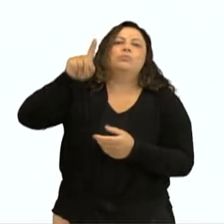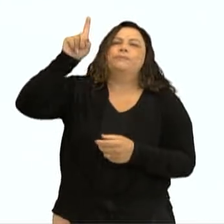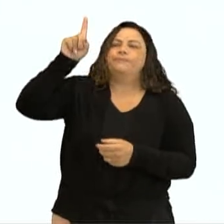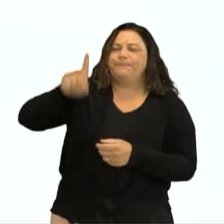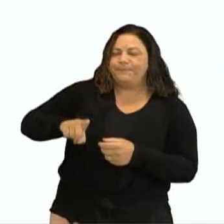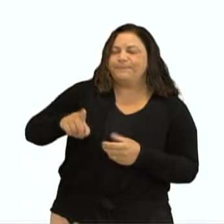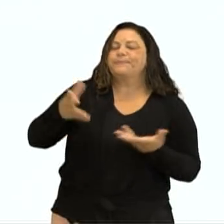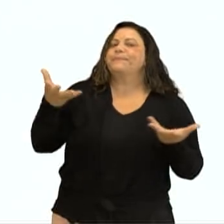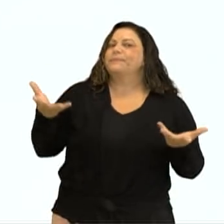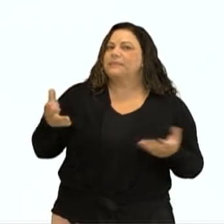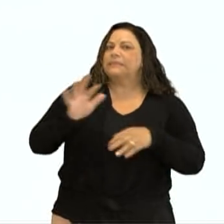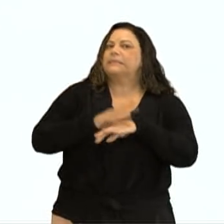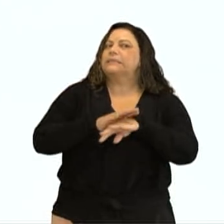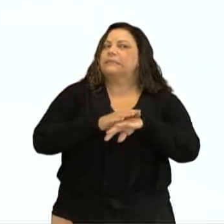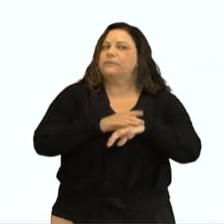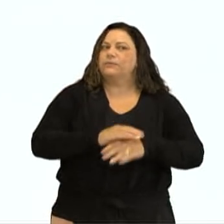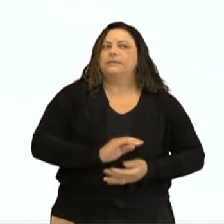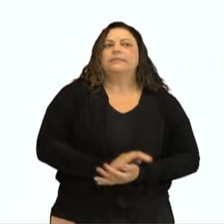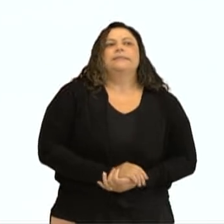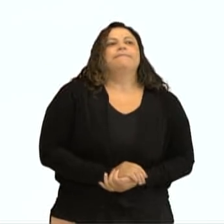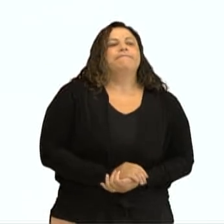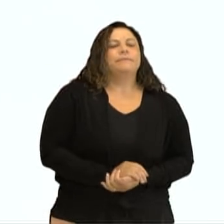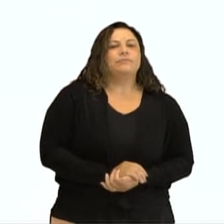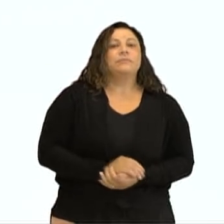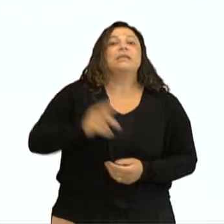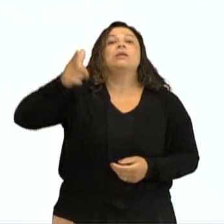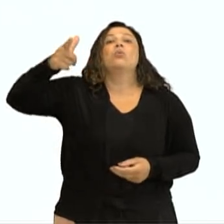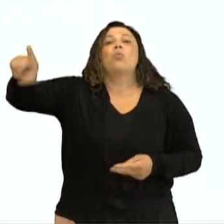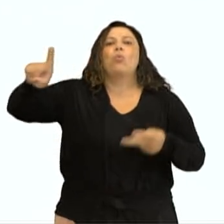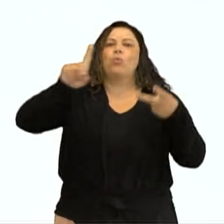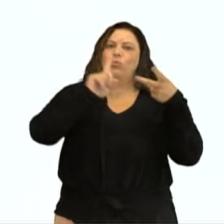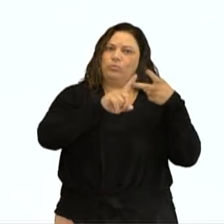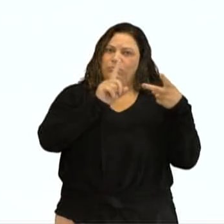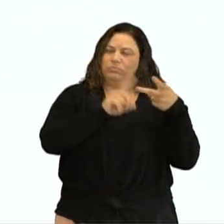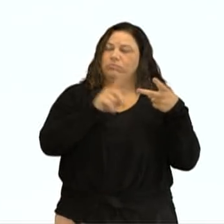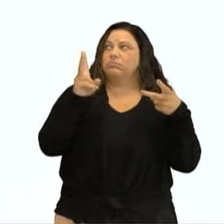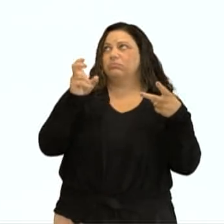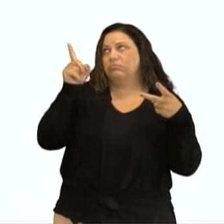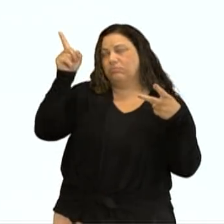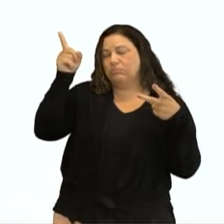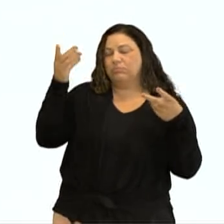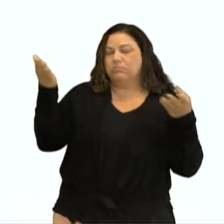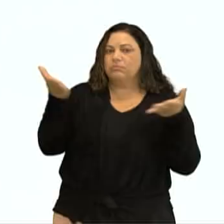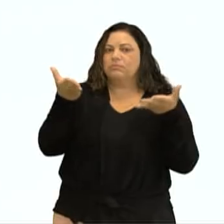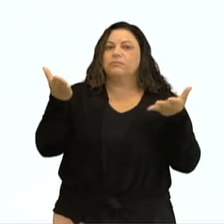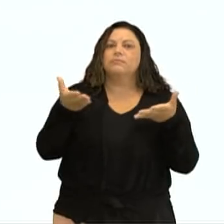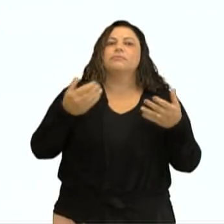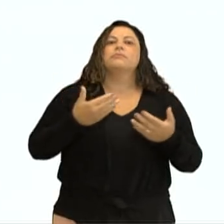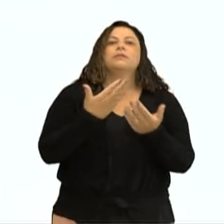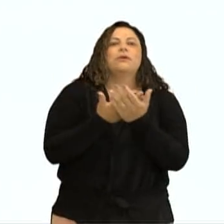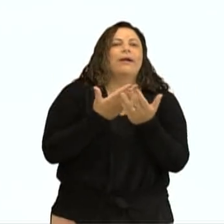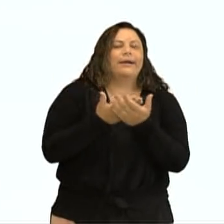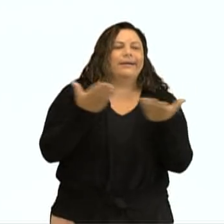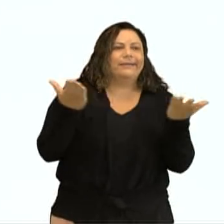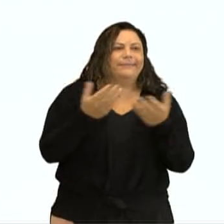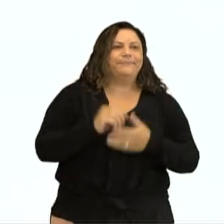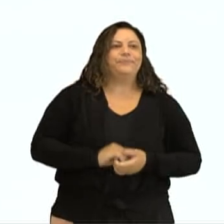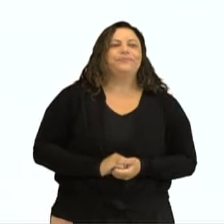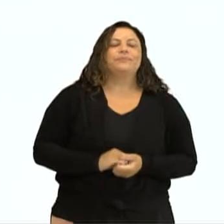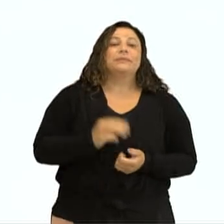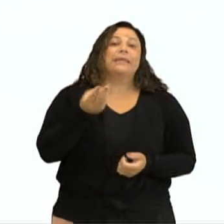casos dessa doença. Nós temos uma outra doença, a segunda que nós vamos ver nessa aula, a